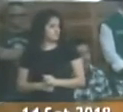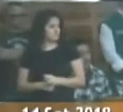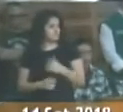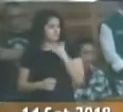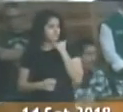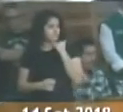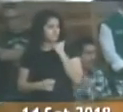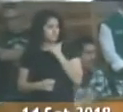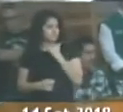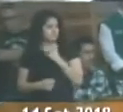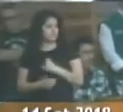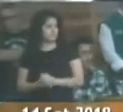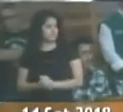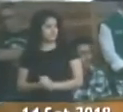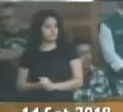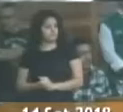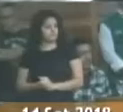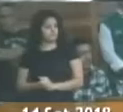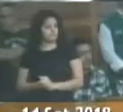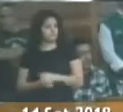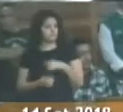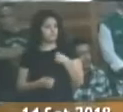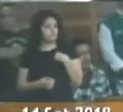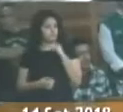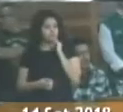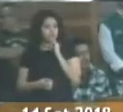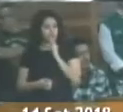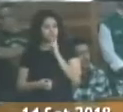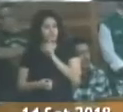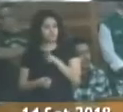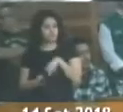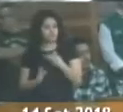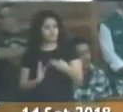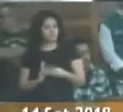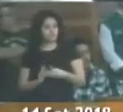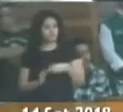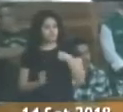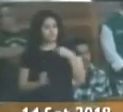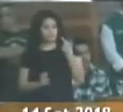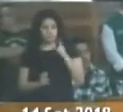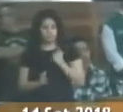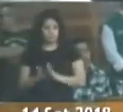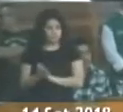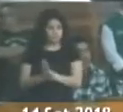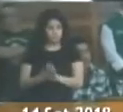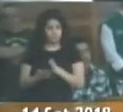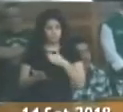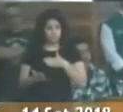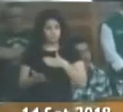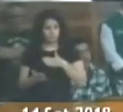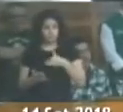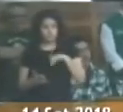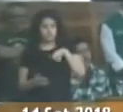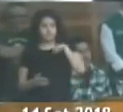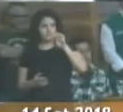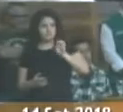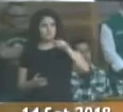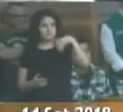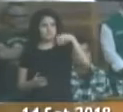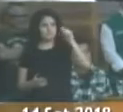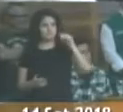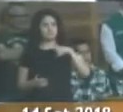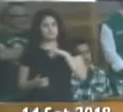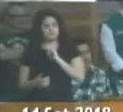Telefônico? Por e-mail sou eu que respondo todos. E não tem nenhuma na minha caixa. Depois, se você quiser, a gente pode conversar. Tá